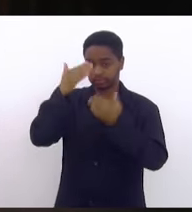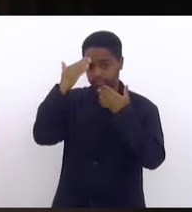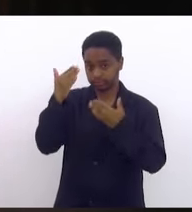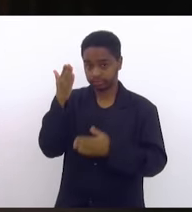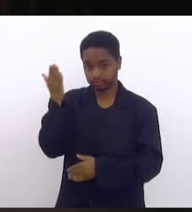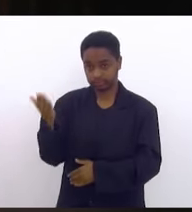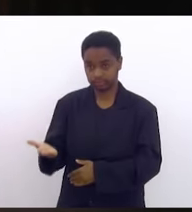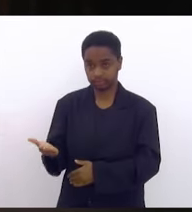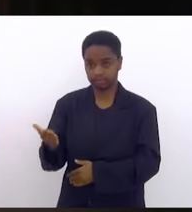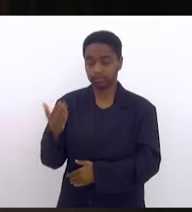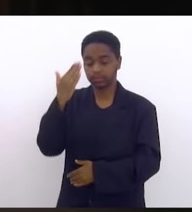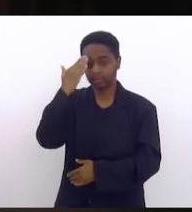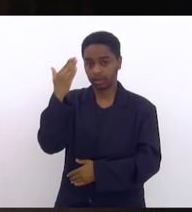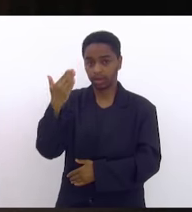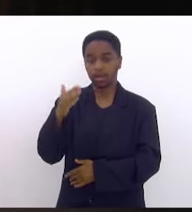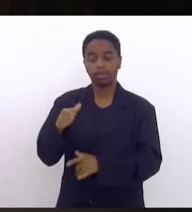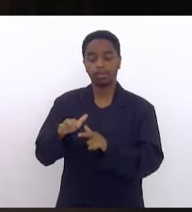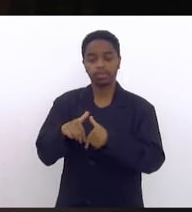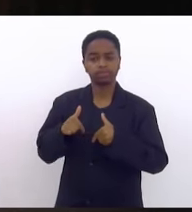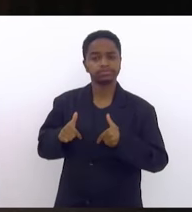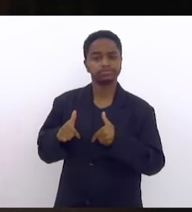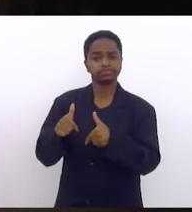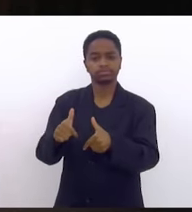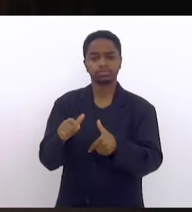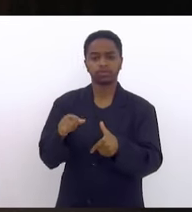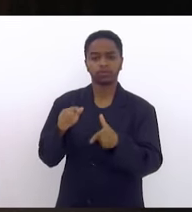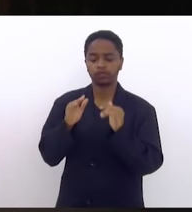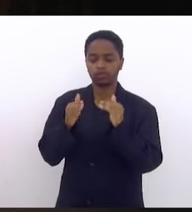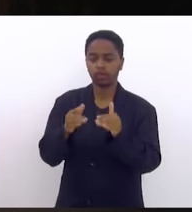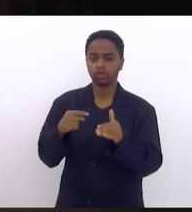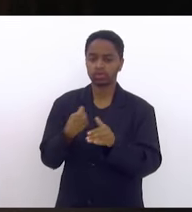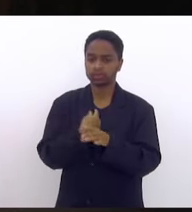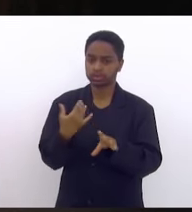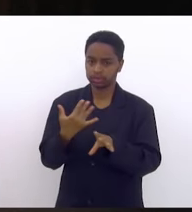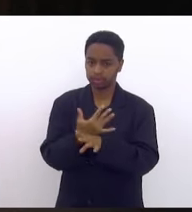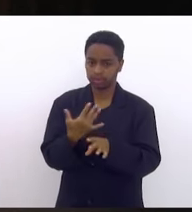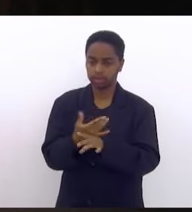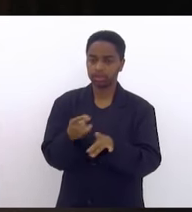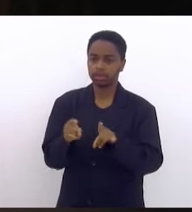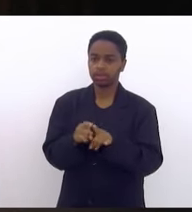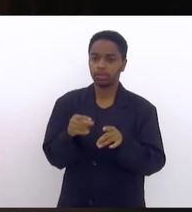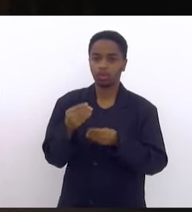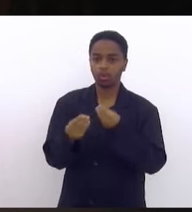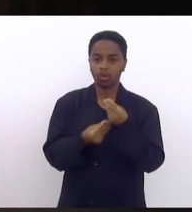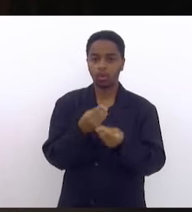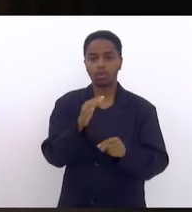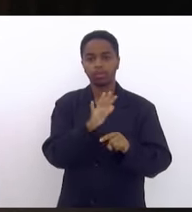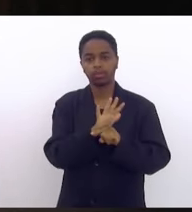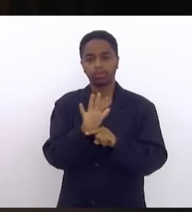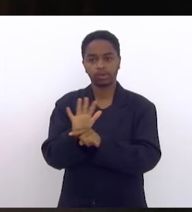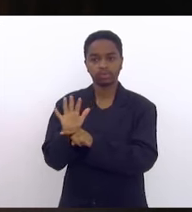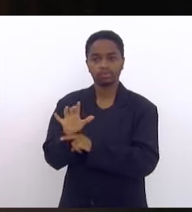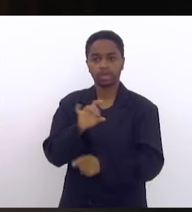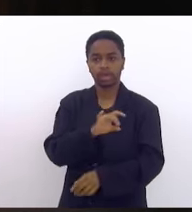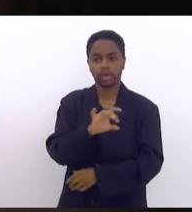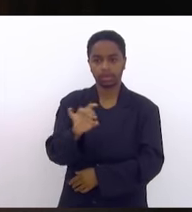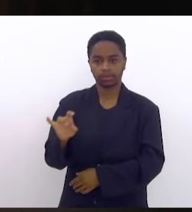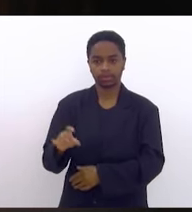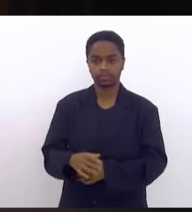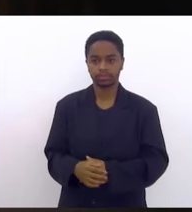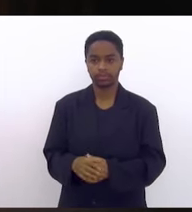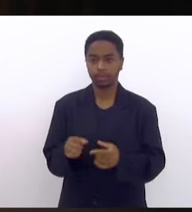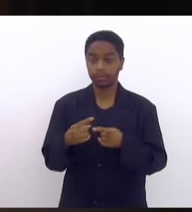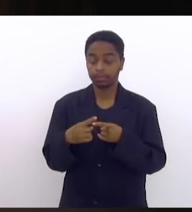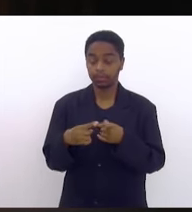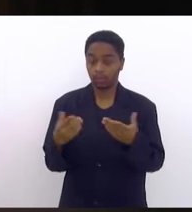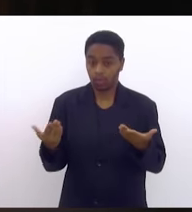Luiz. Agradecer por tudo que você tem feito pela nossa cidade, por tudo que você tem feito pela vida de todos nós. Hoje